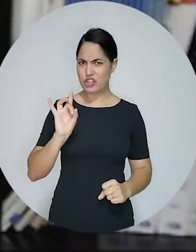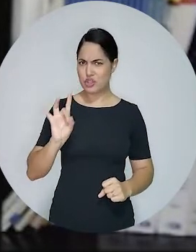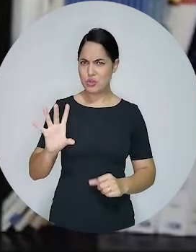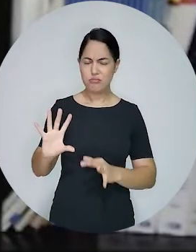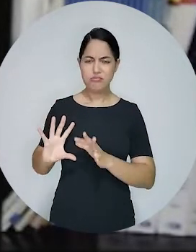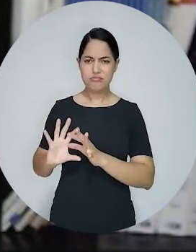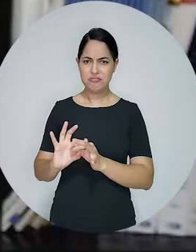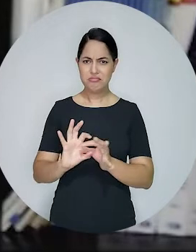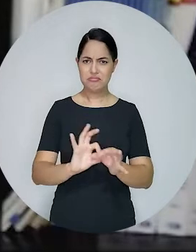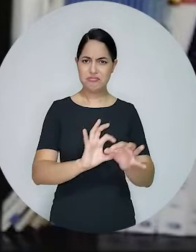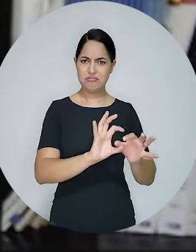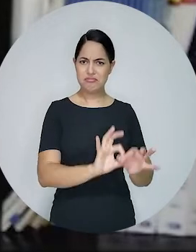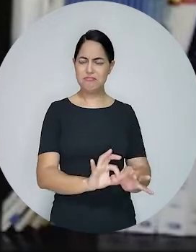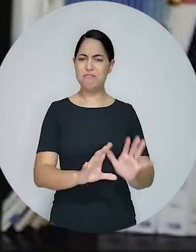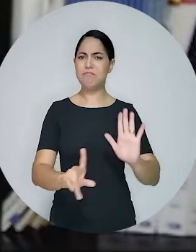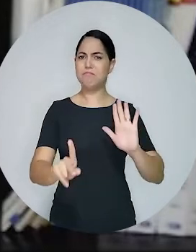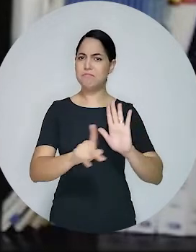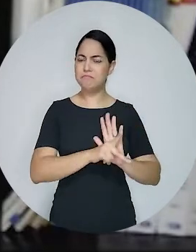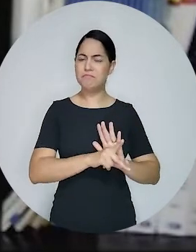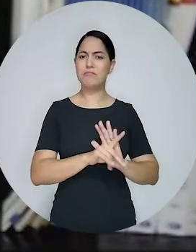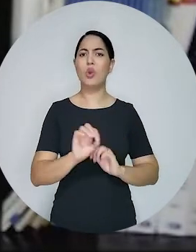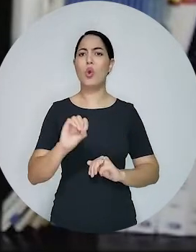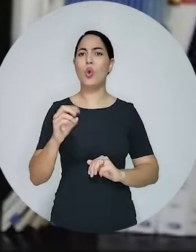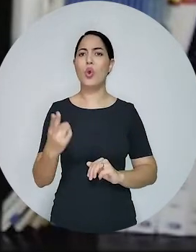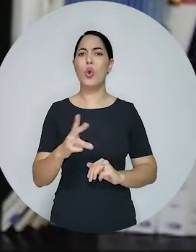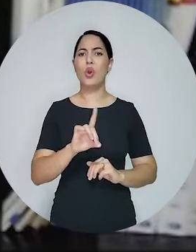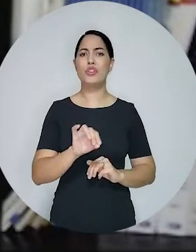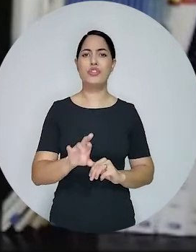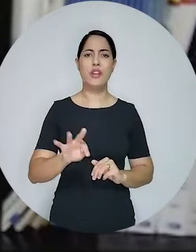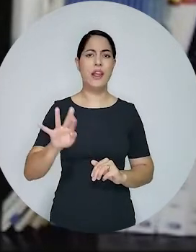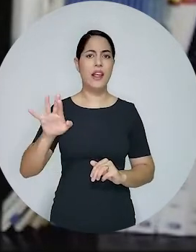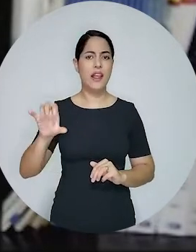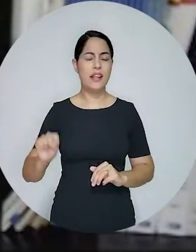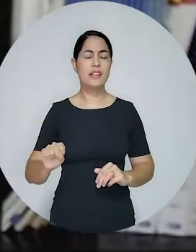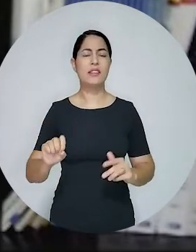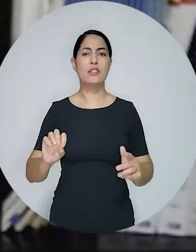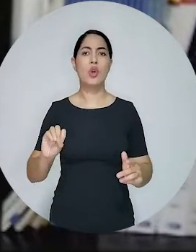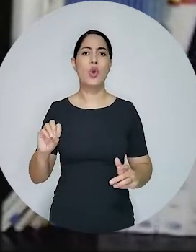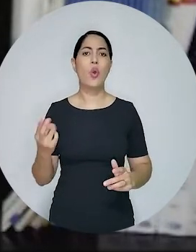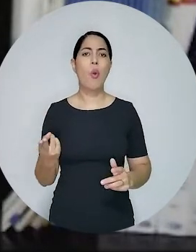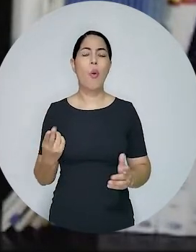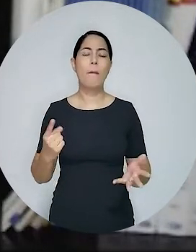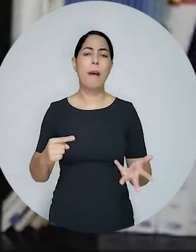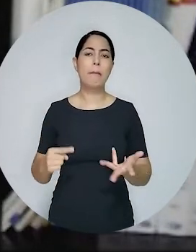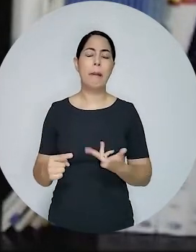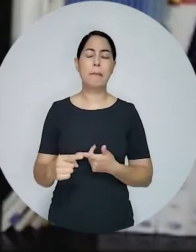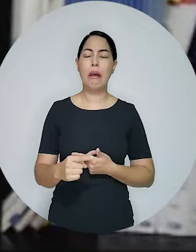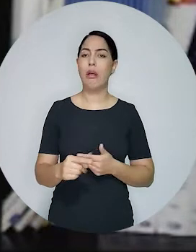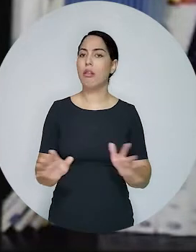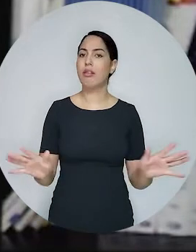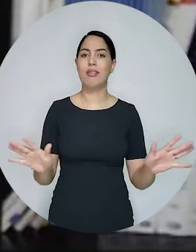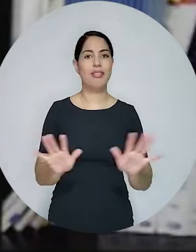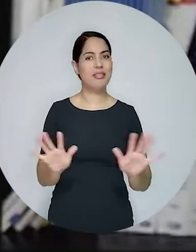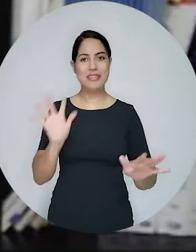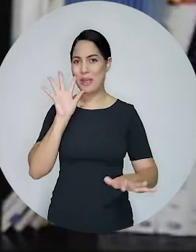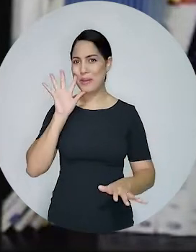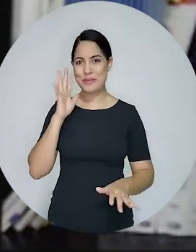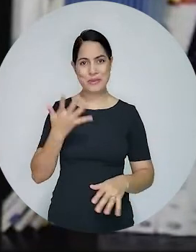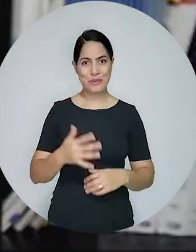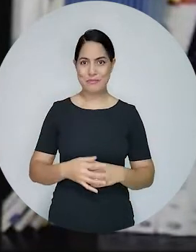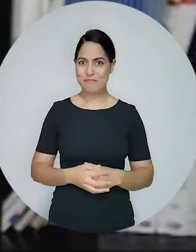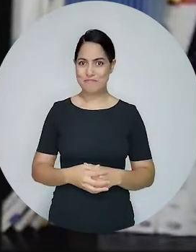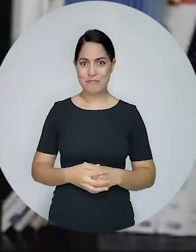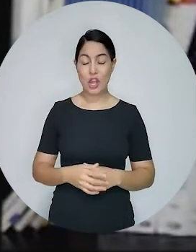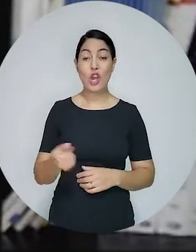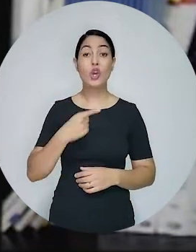medidas específicas, diretas, processuais, eles se exaurem logo quando